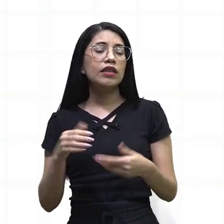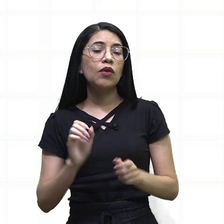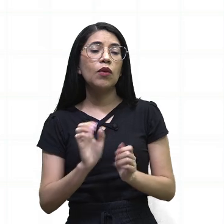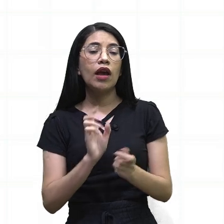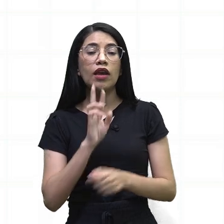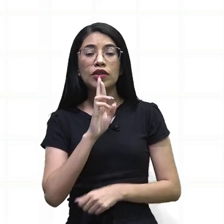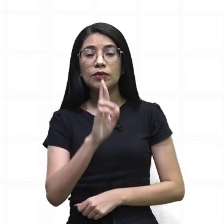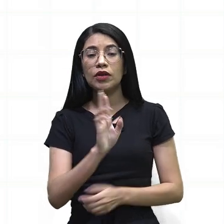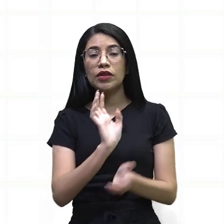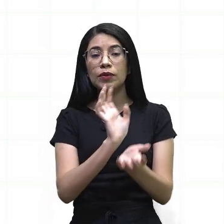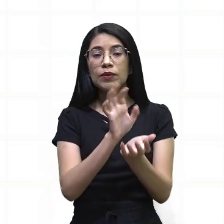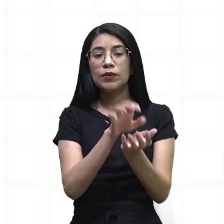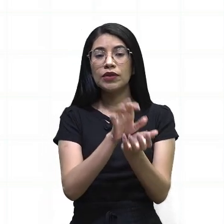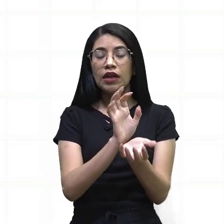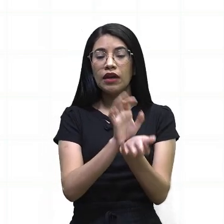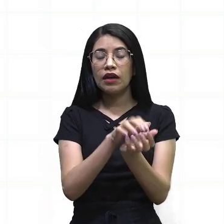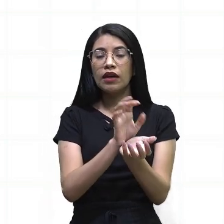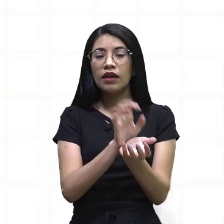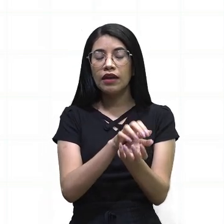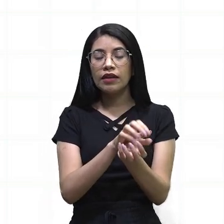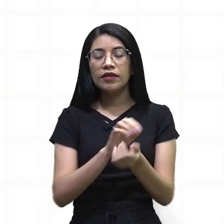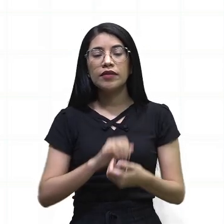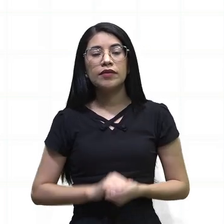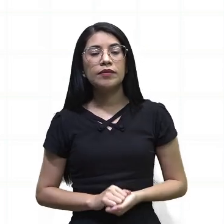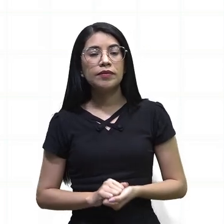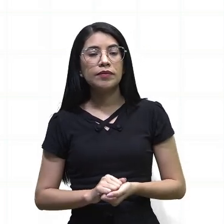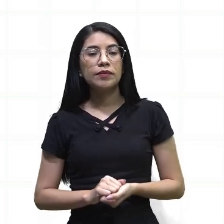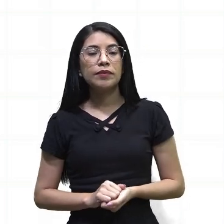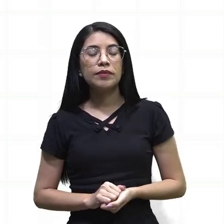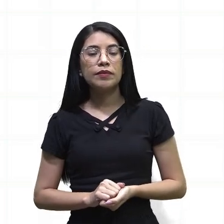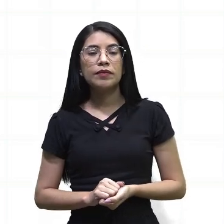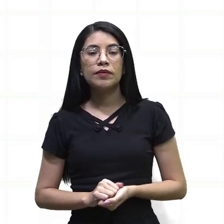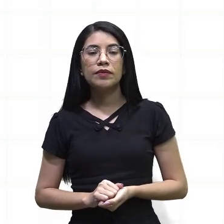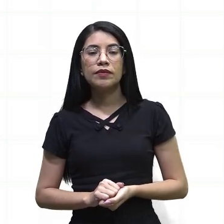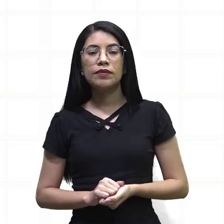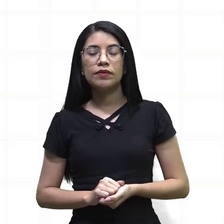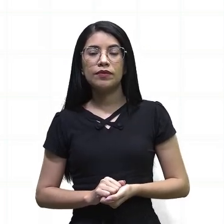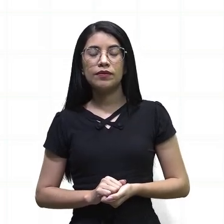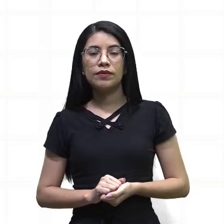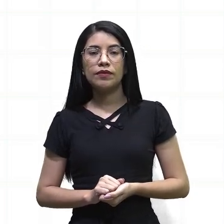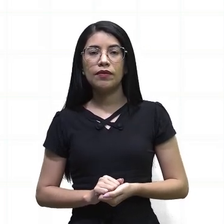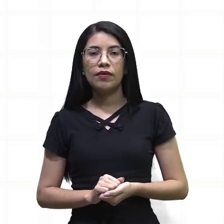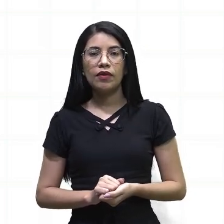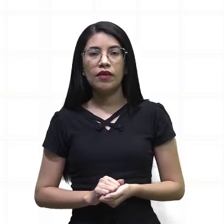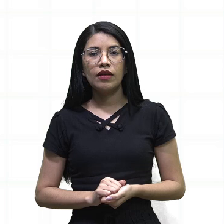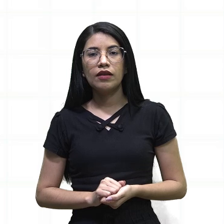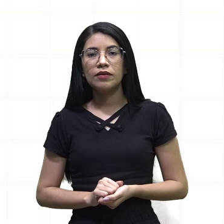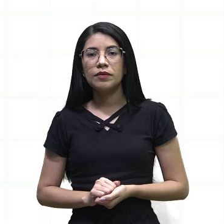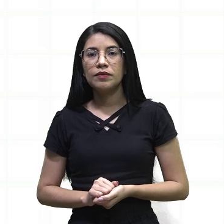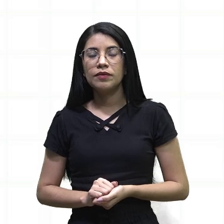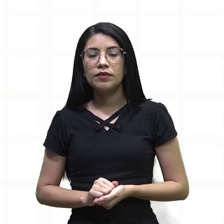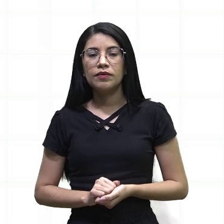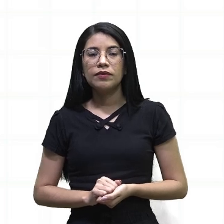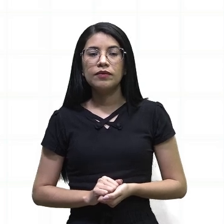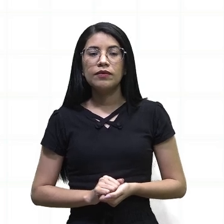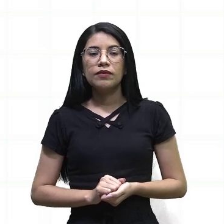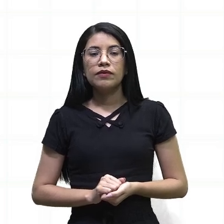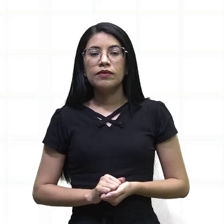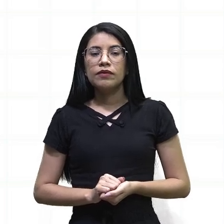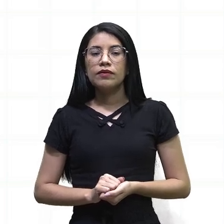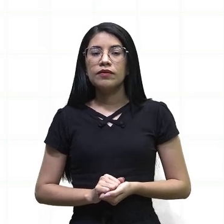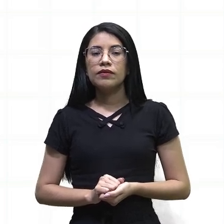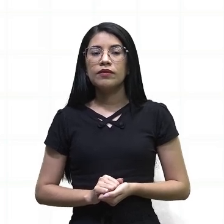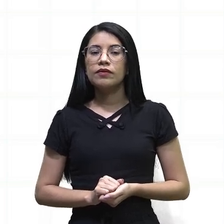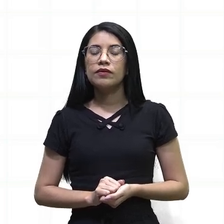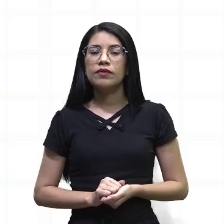jacaré. O jacaré, certo? Deixa eu só ajeitar aqui para ficar mais bonitinho, fazer assim que fica mais organizado,